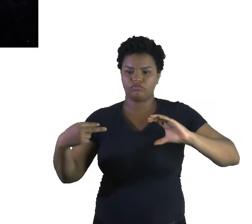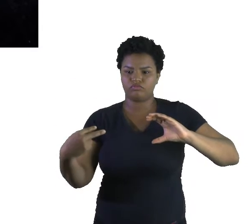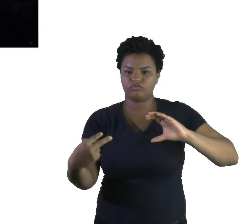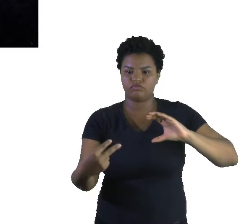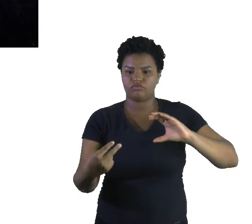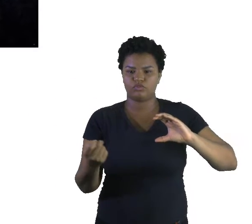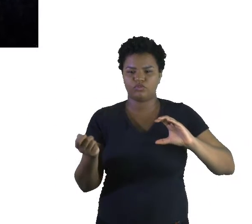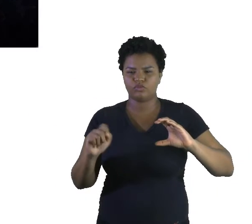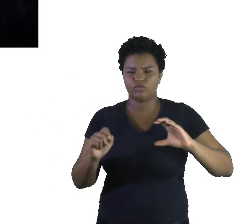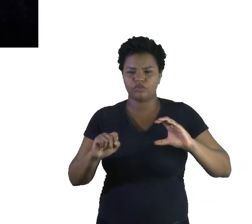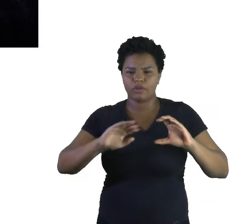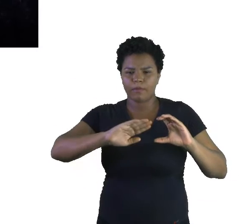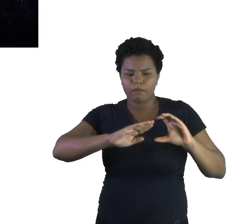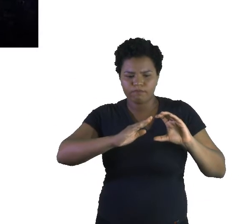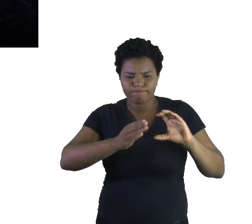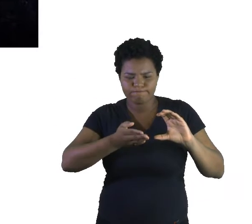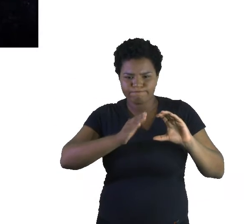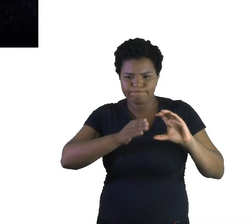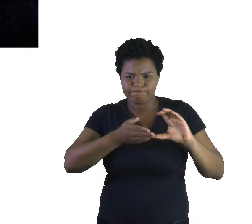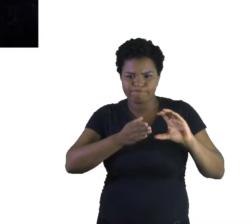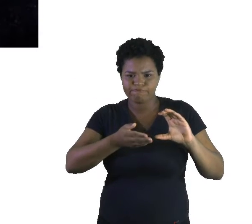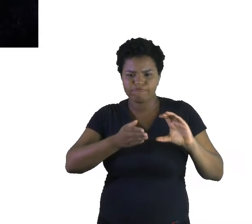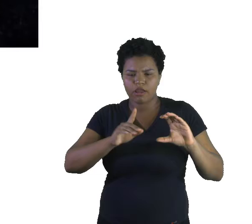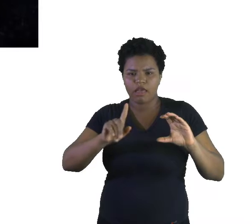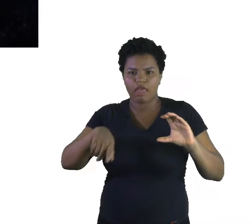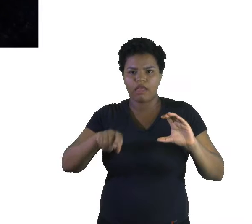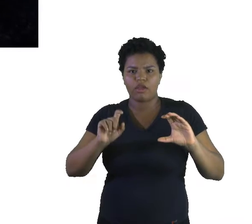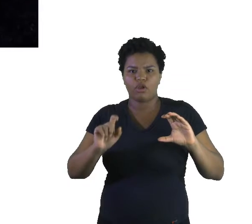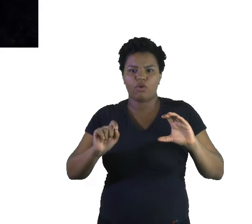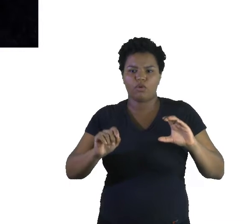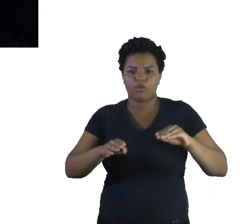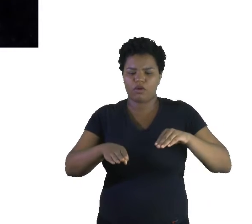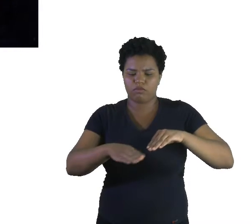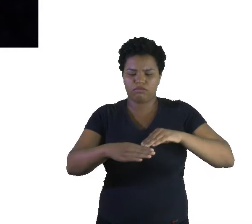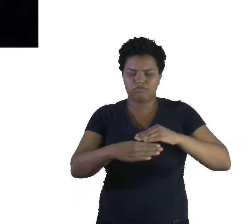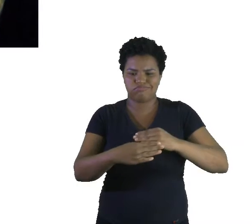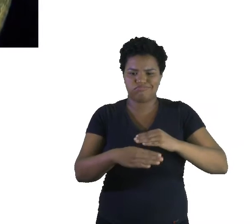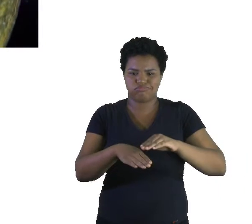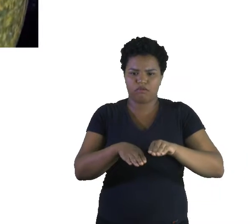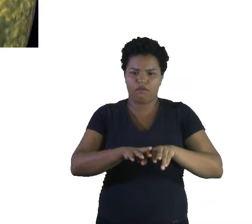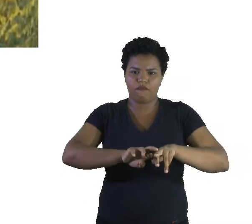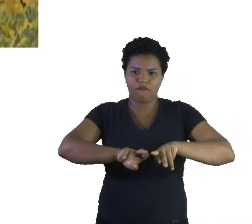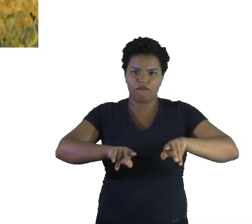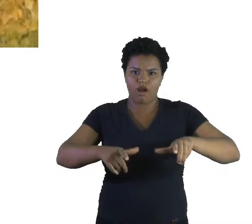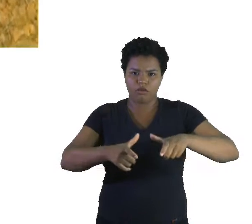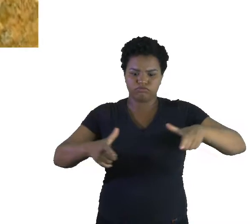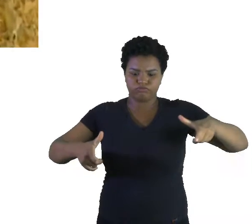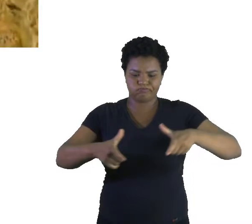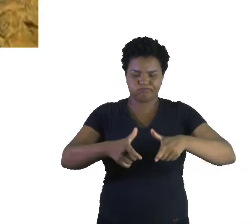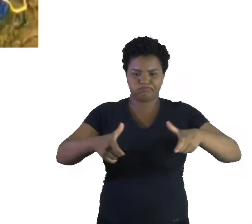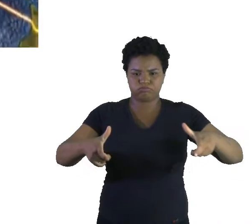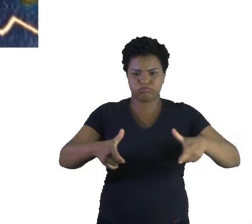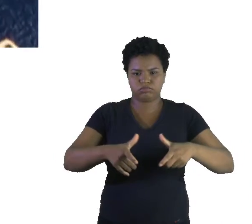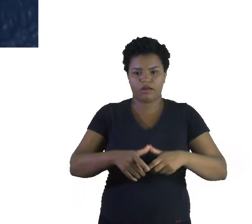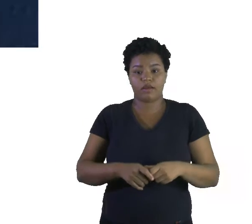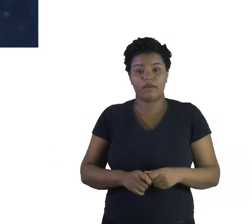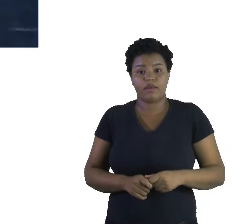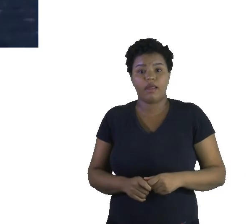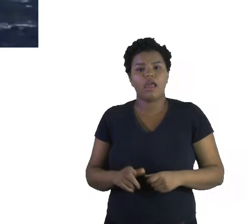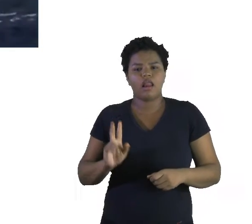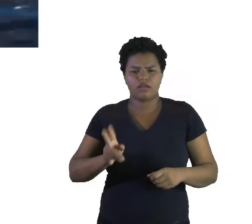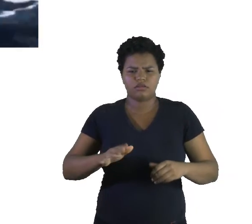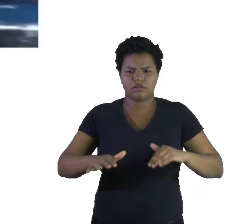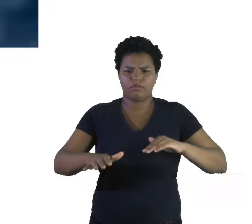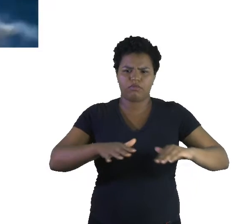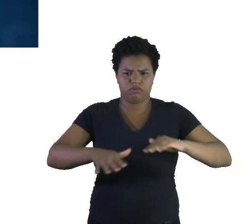que a camada mais externa do nosso planeta é constituída por placas tectônicas de diferentes tamanhos. E elas estão